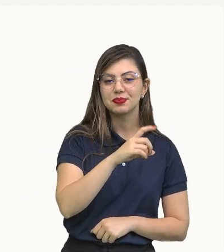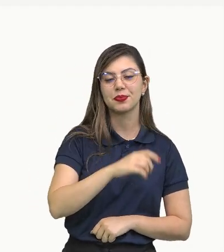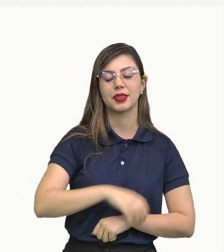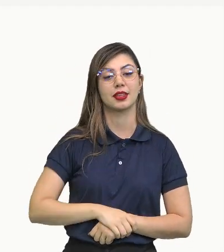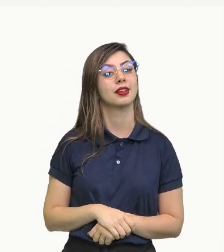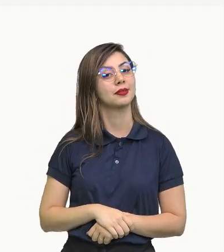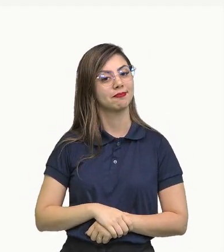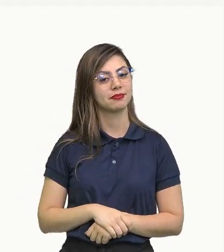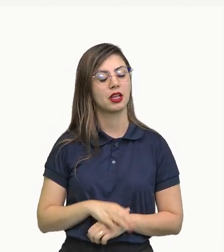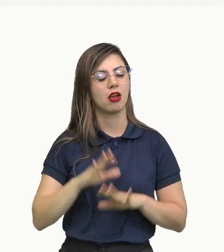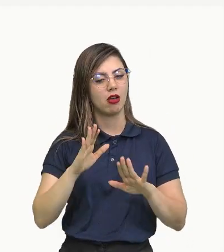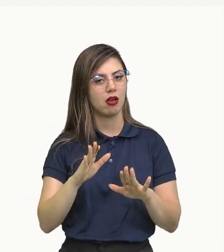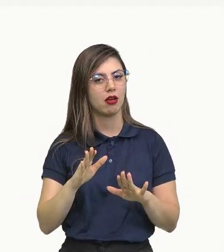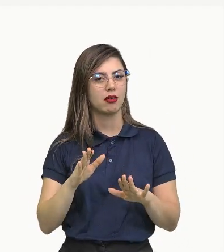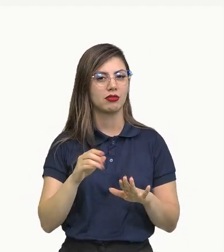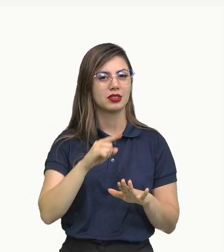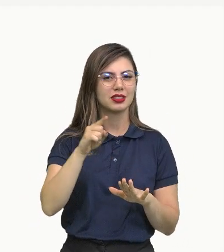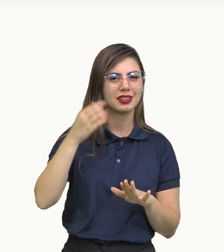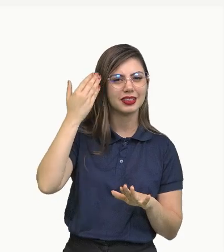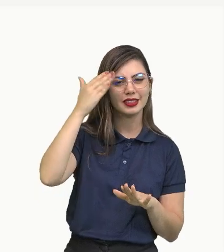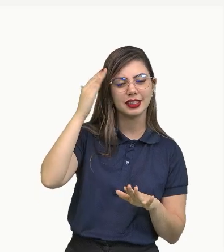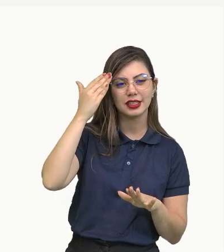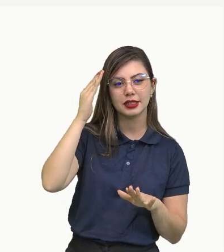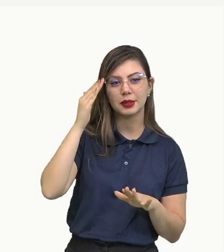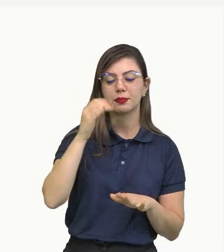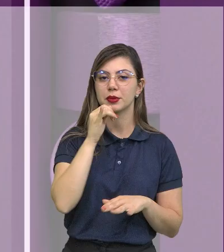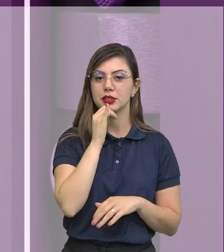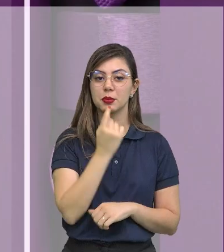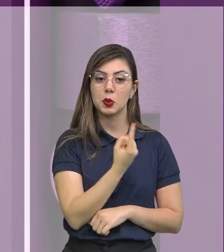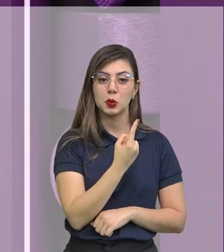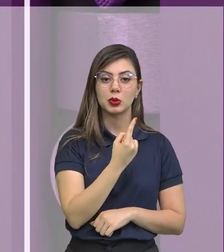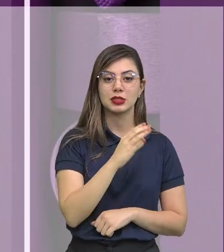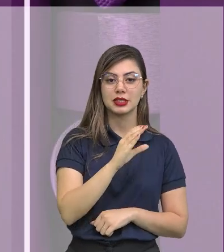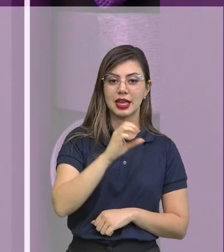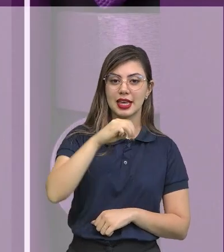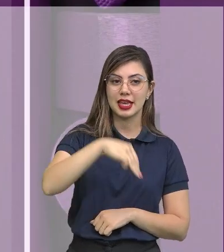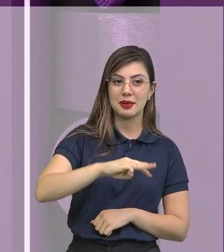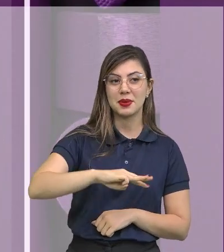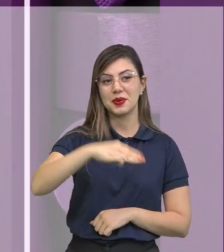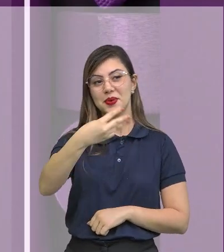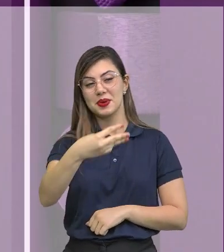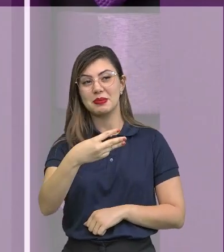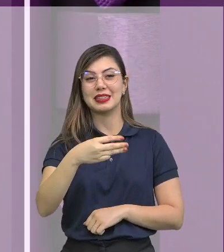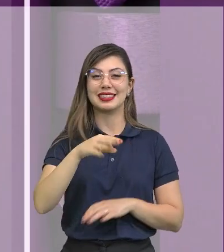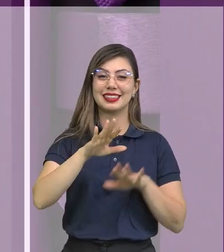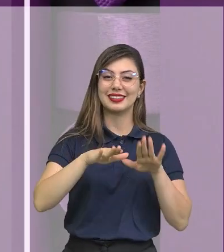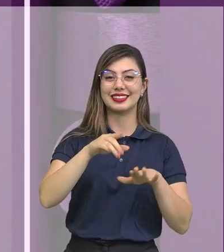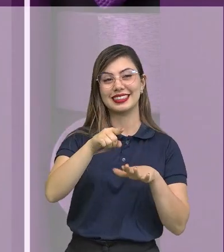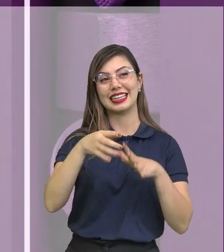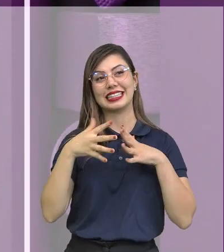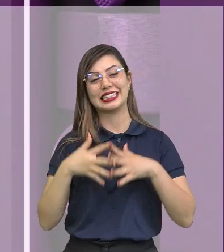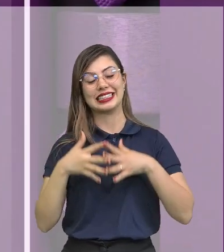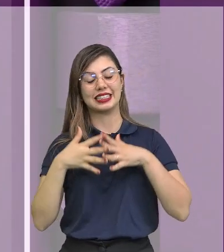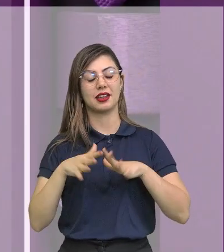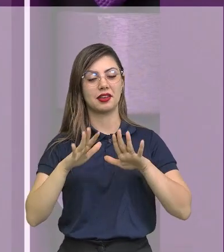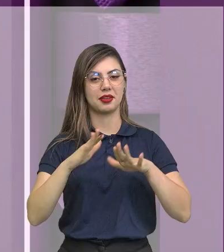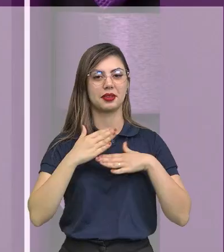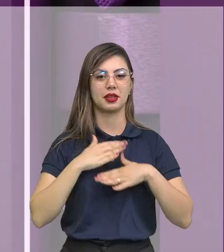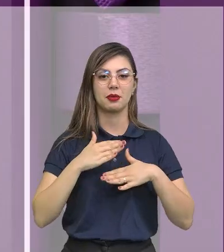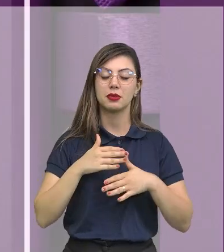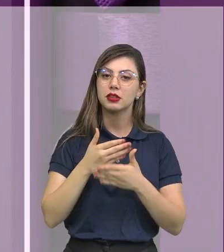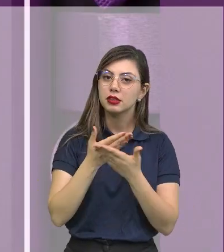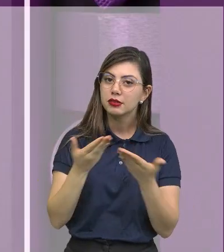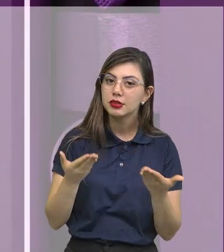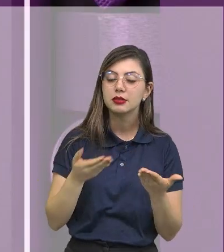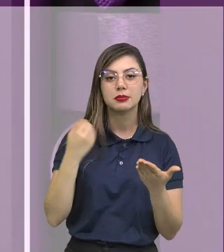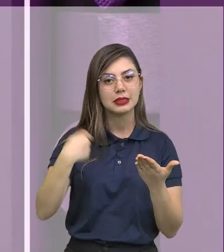você entender? Não é? É muito centímetro cúbico, é muito cúbico, muito cubo. Então, é por isso que é fundamental que você faça